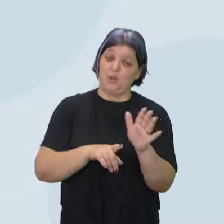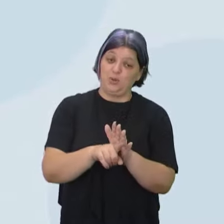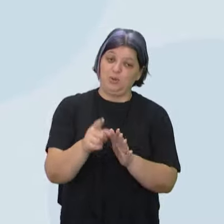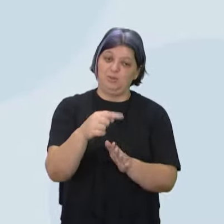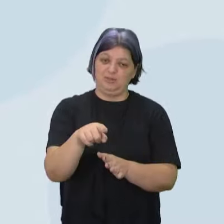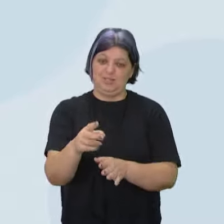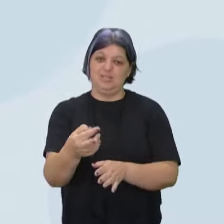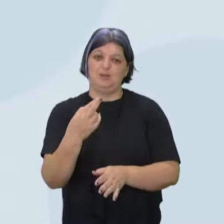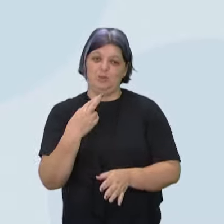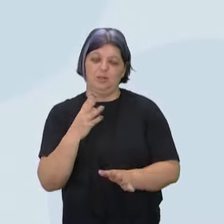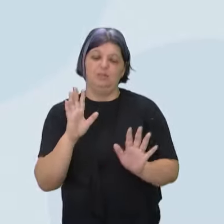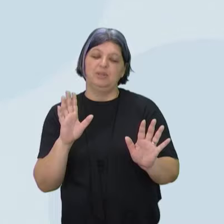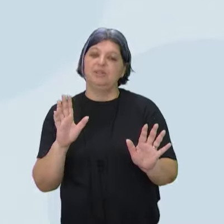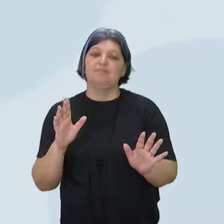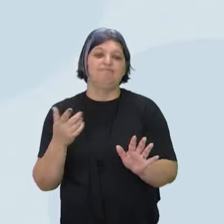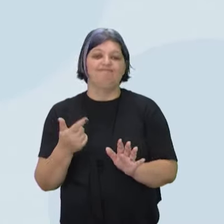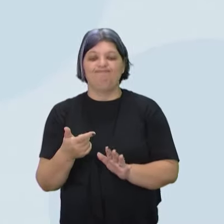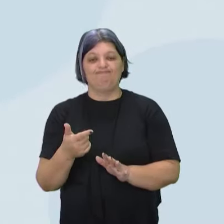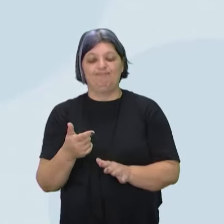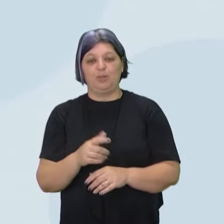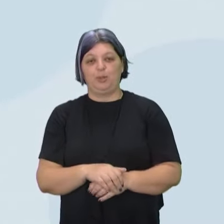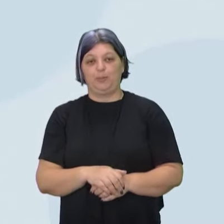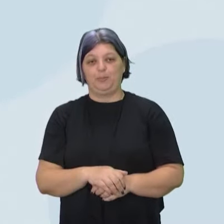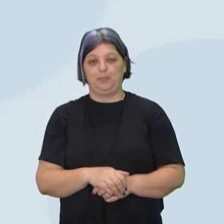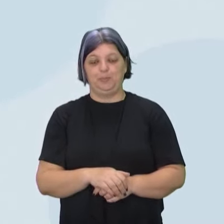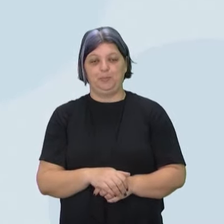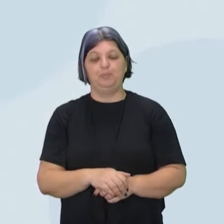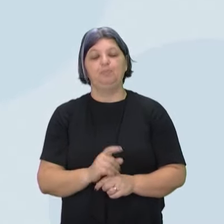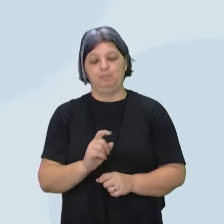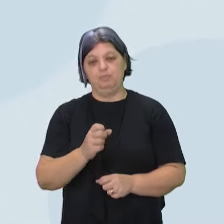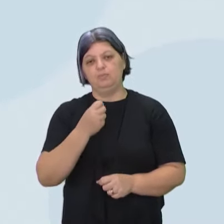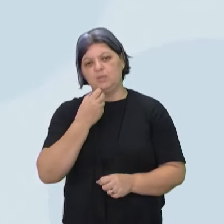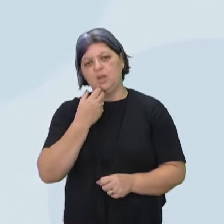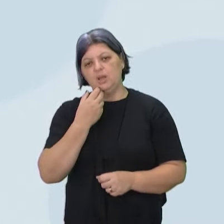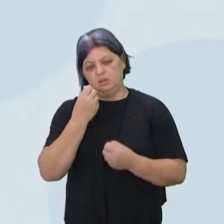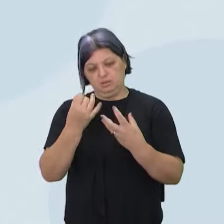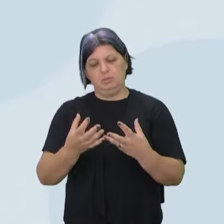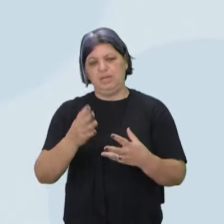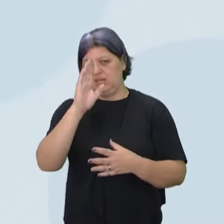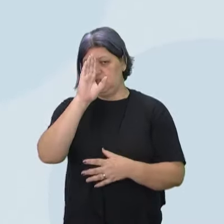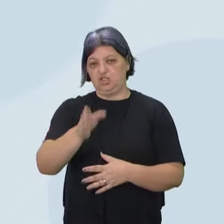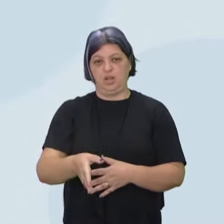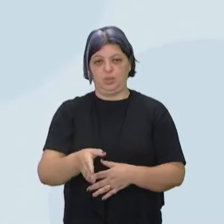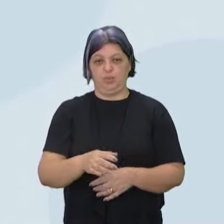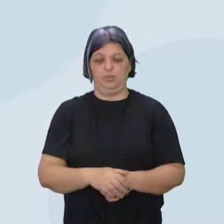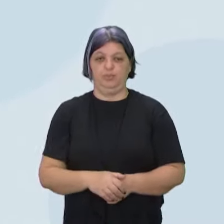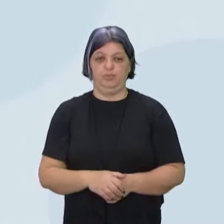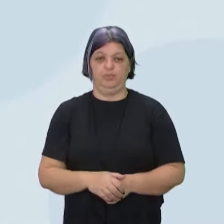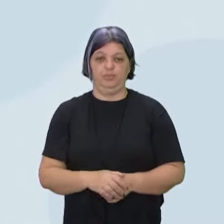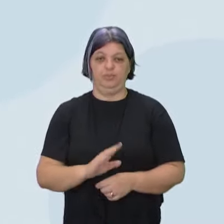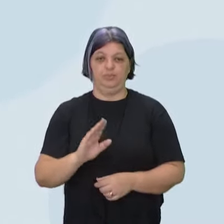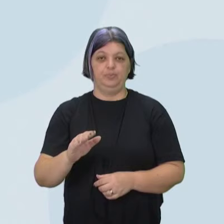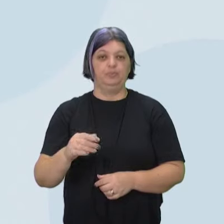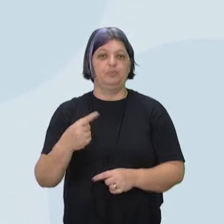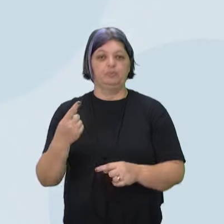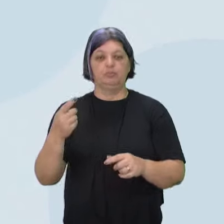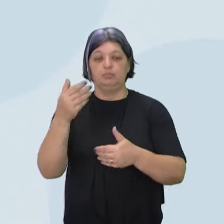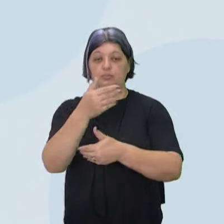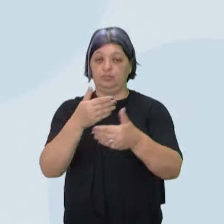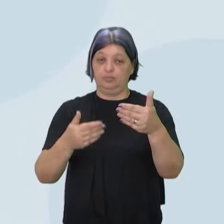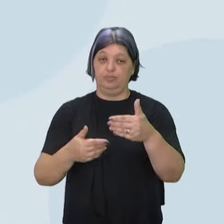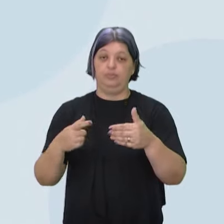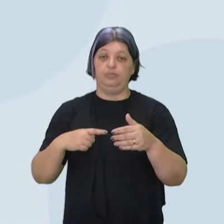a resposta, mas como a gente não está, então eu vou falar já aqui diretamente para vocês. No próximo slide a gente tem então que